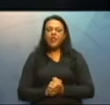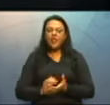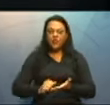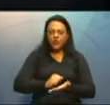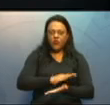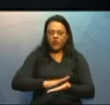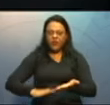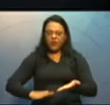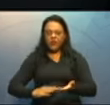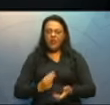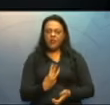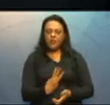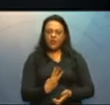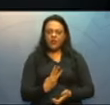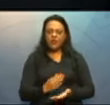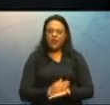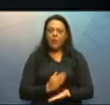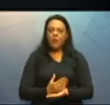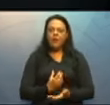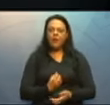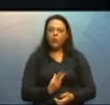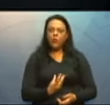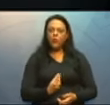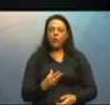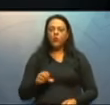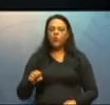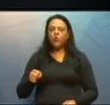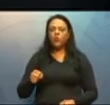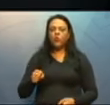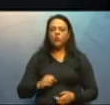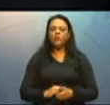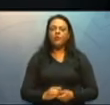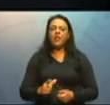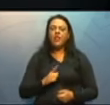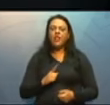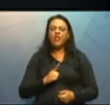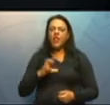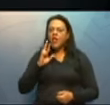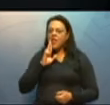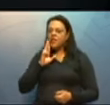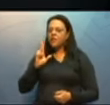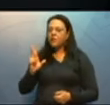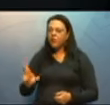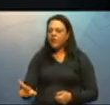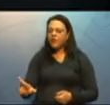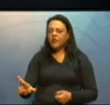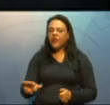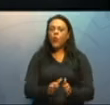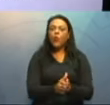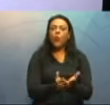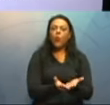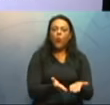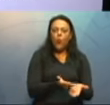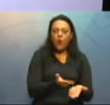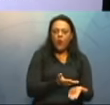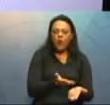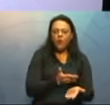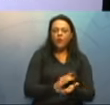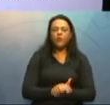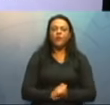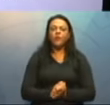Na atividade 3, da página 228, temos que responder essas questões no